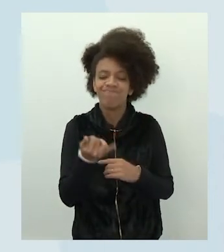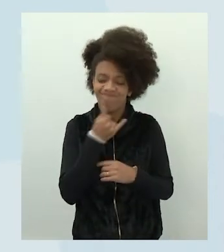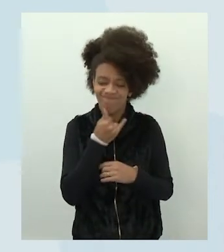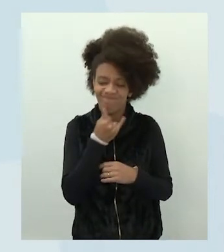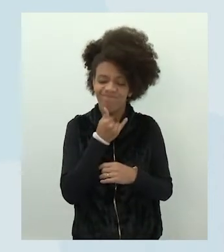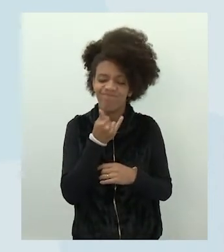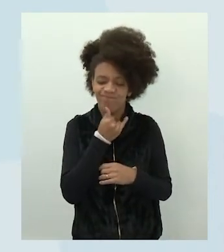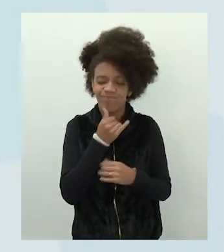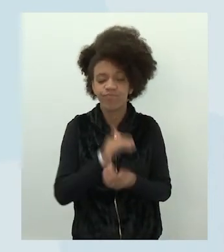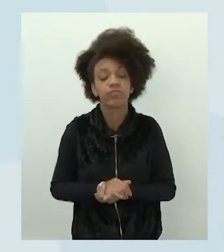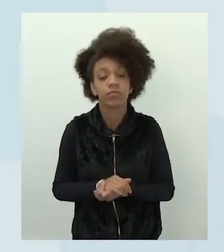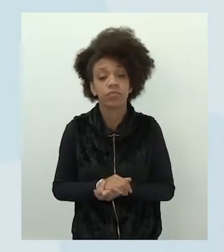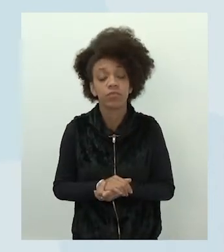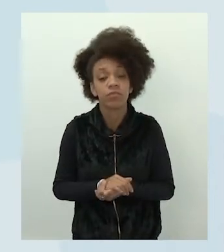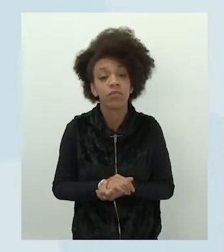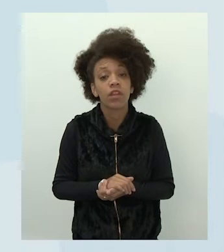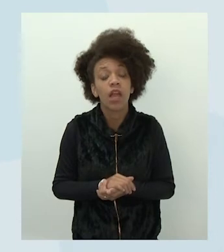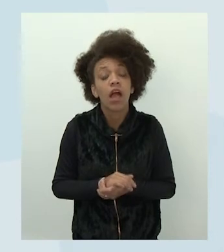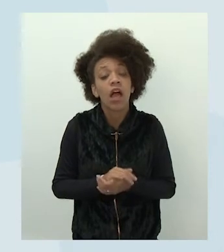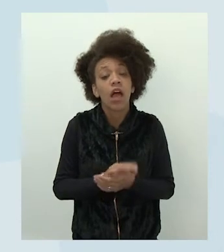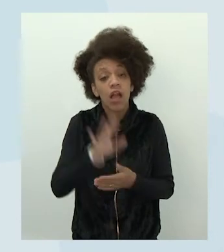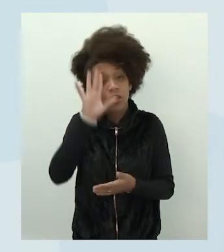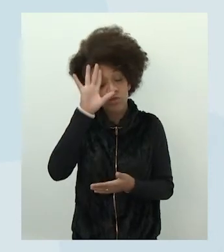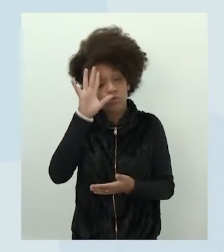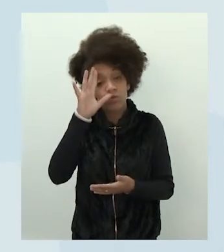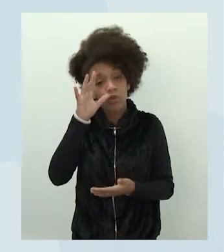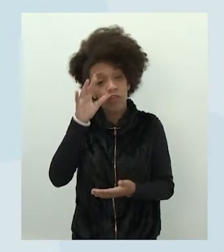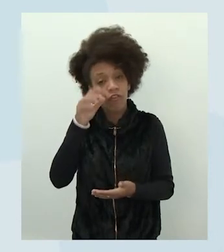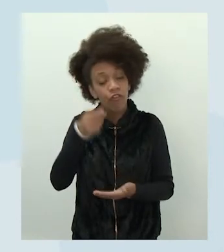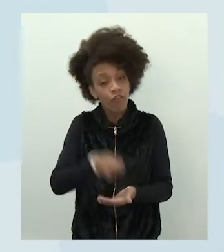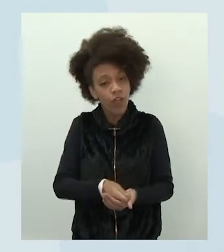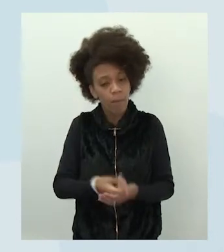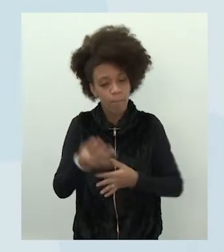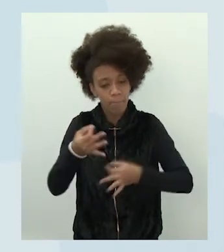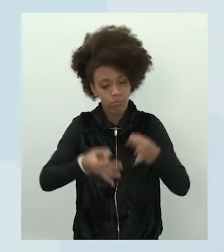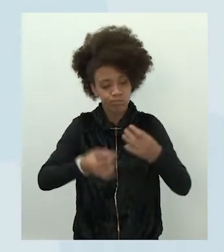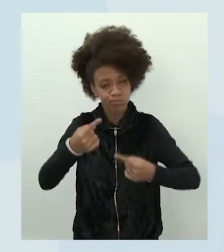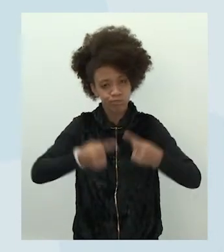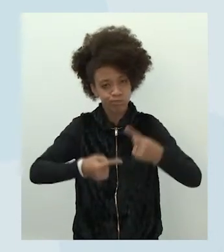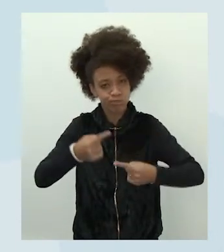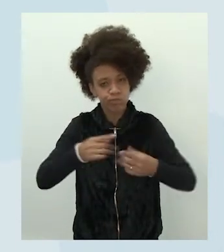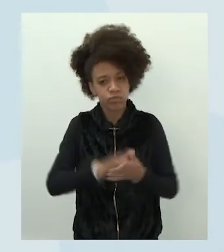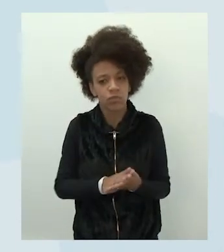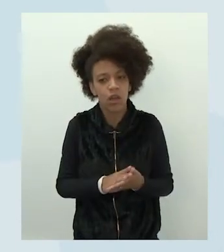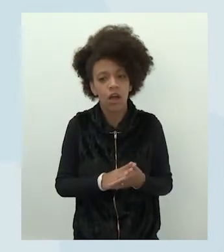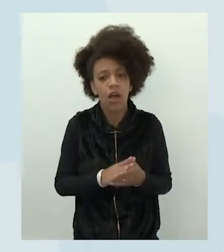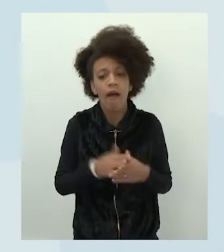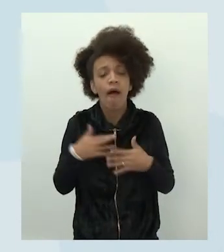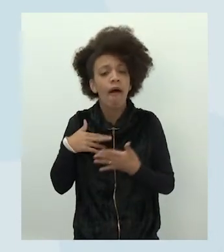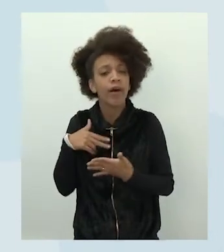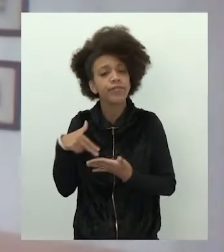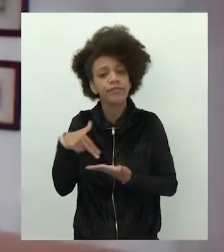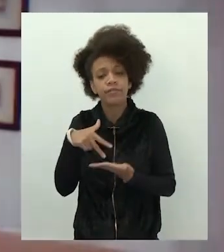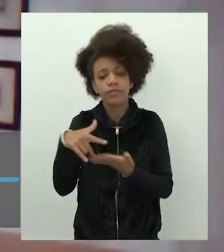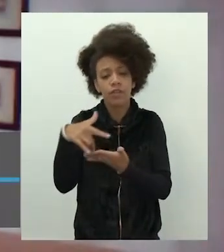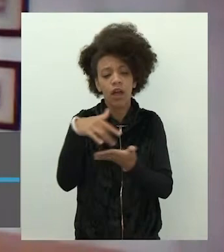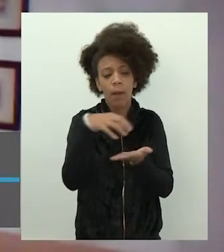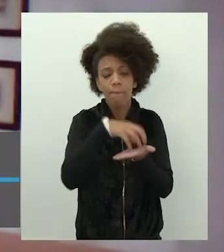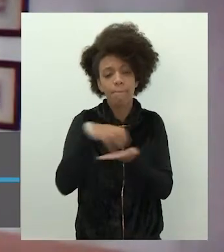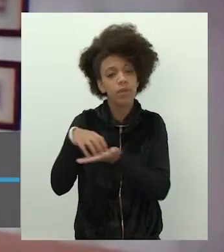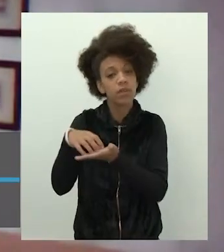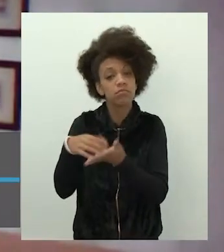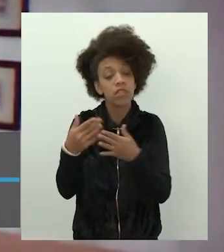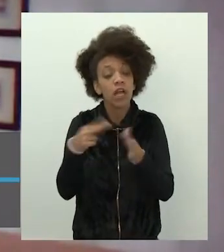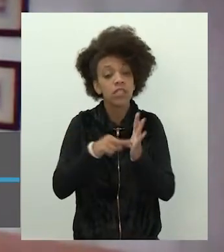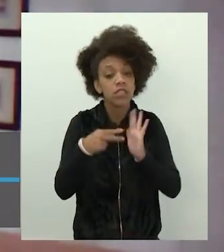triste. Tomar decisões políticas, circular pela cidade. Circular pela cidade significa tanto